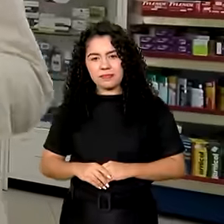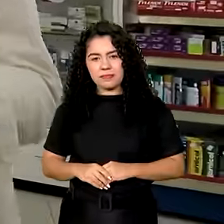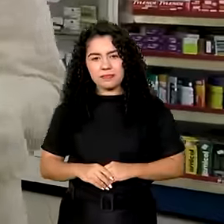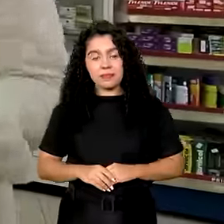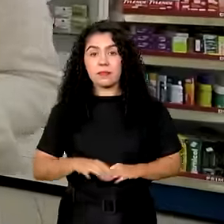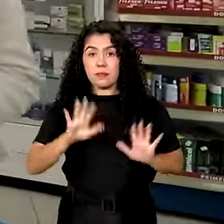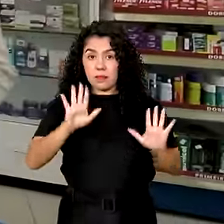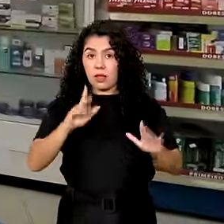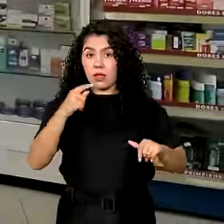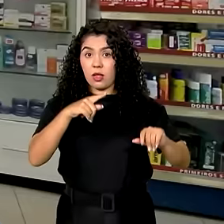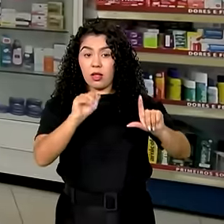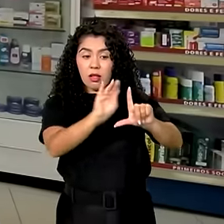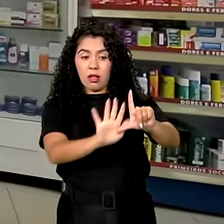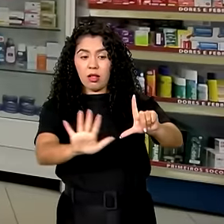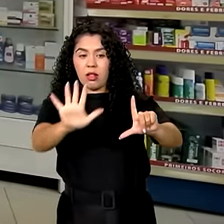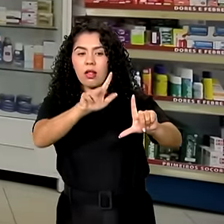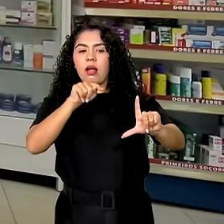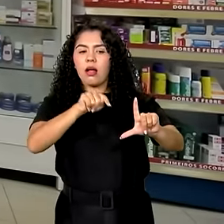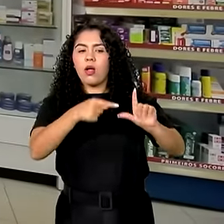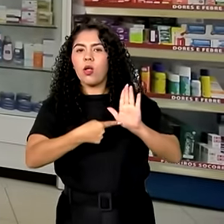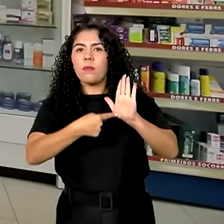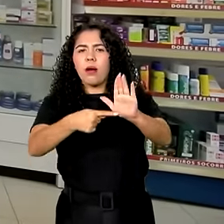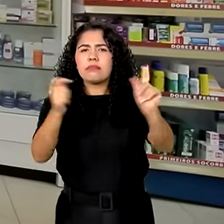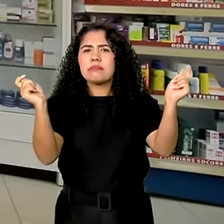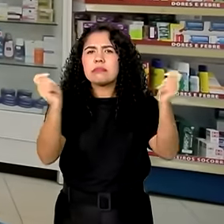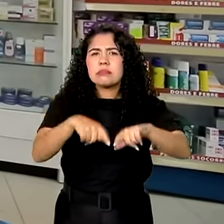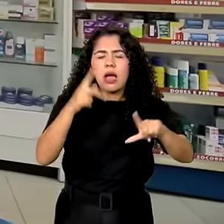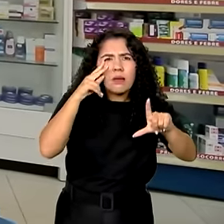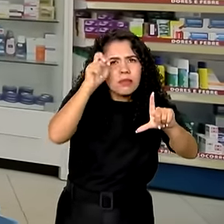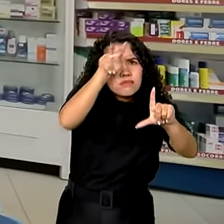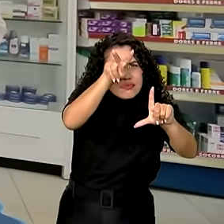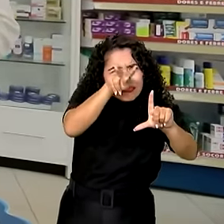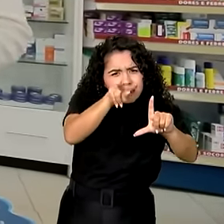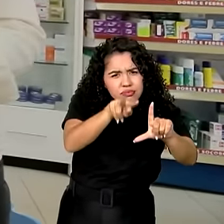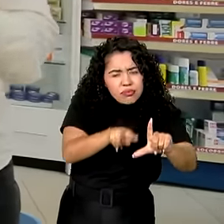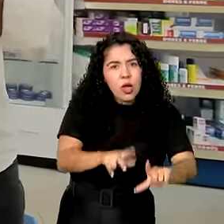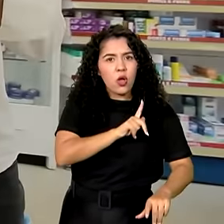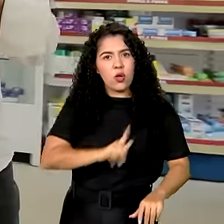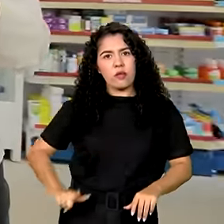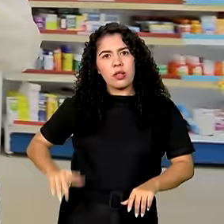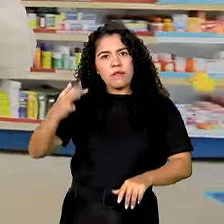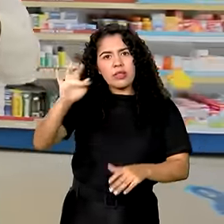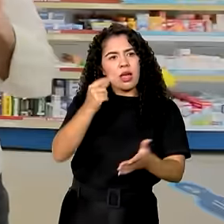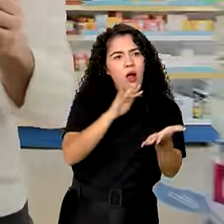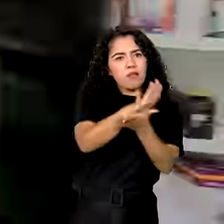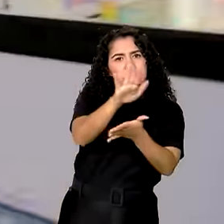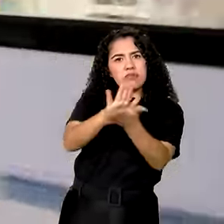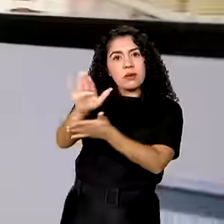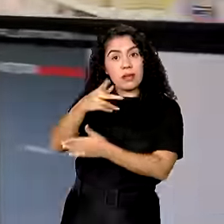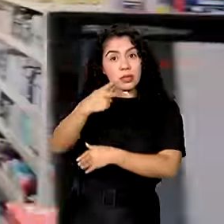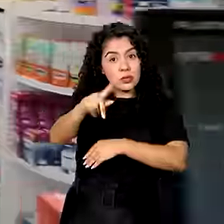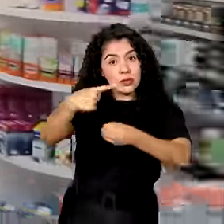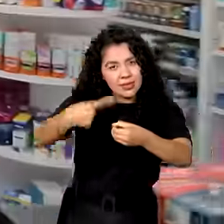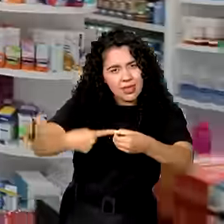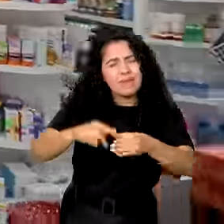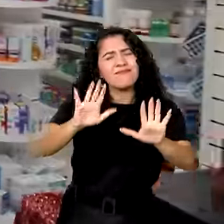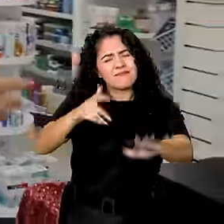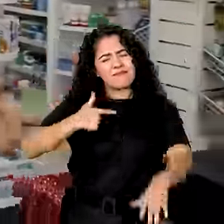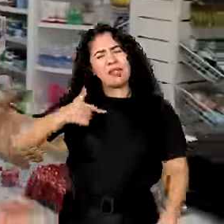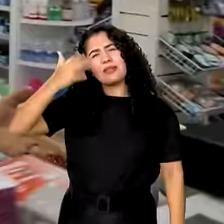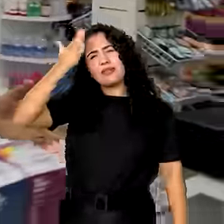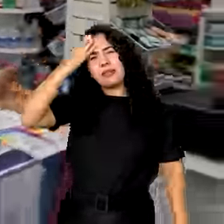Sim, ok. No Comunica BR, você pode verificar todos os gastos feitos pelo governo federal na sua cidade. Eu sei, você